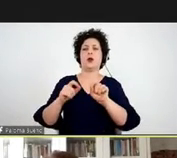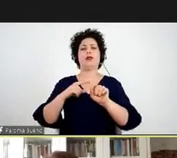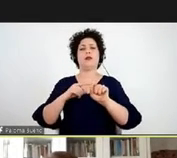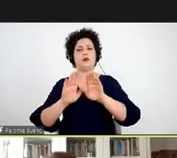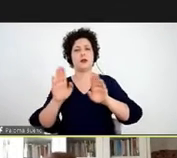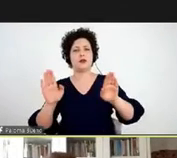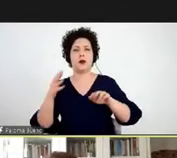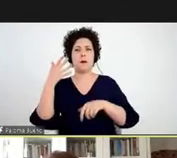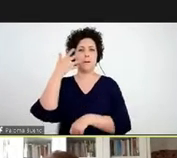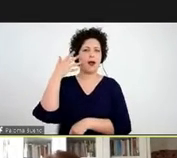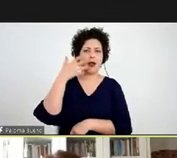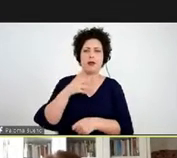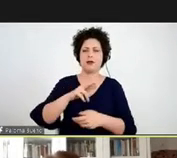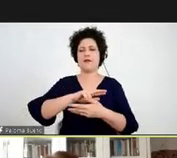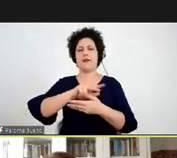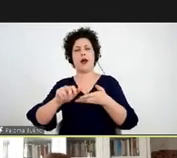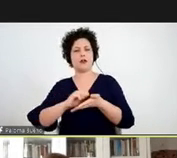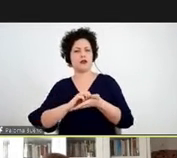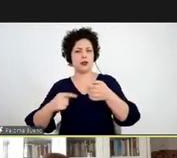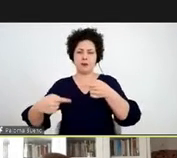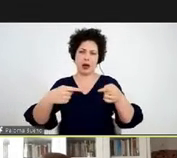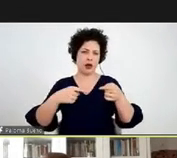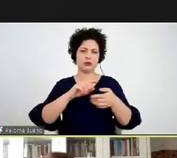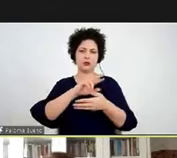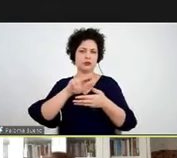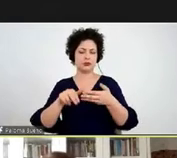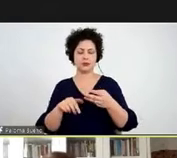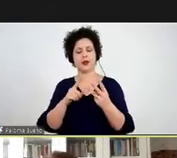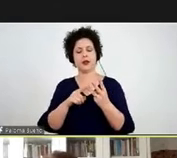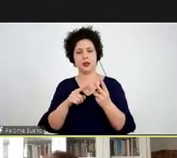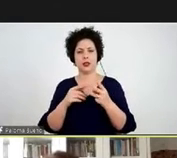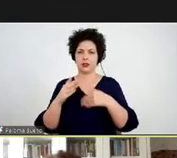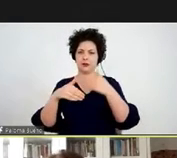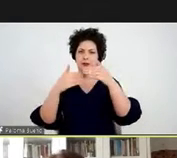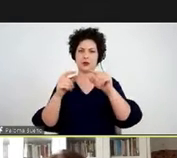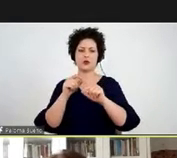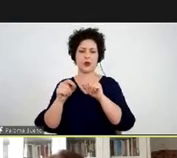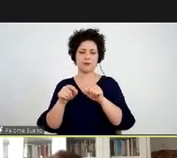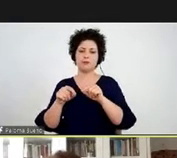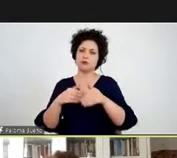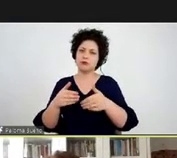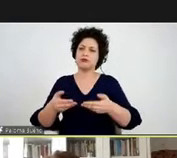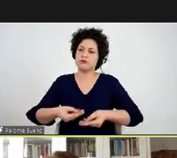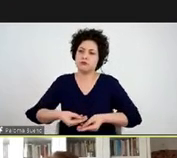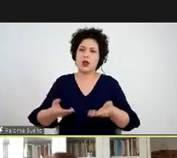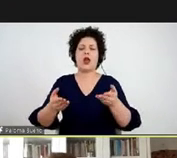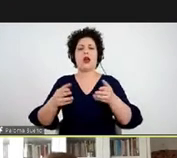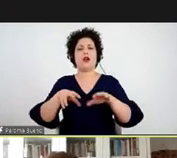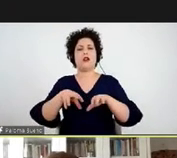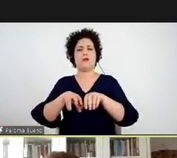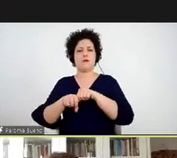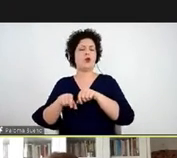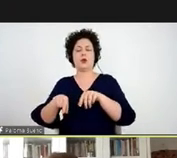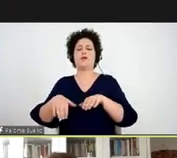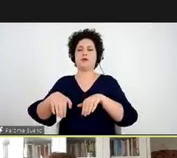exposições, palestras, debates. Terceiro, desenvolver a formação de um acervo de